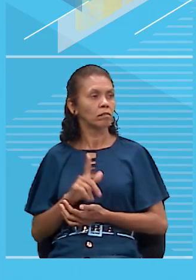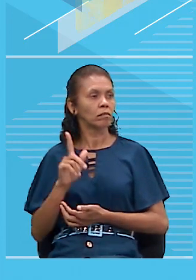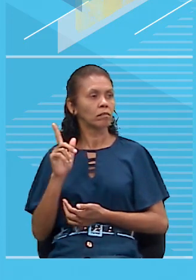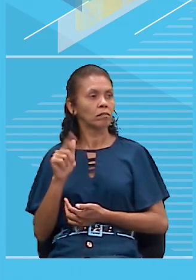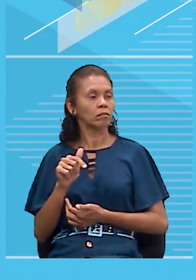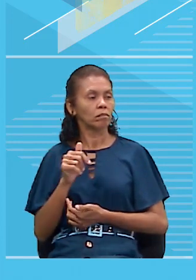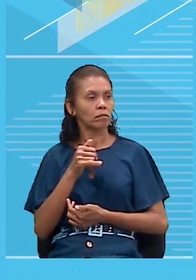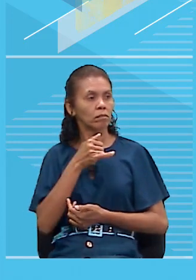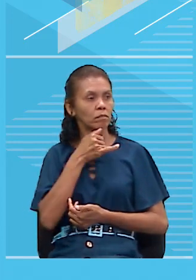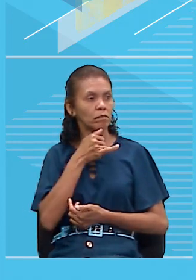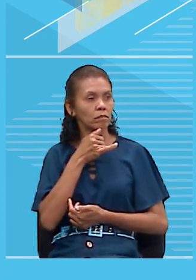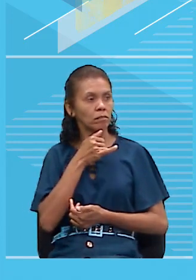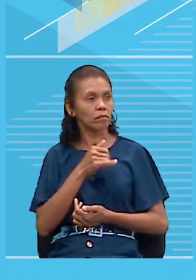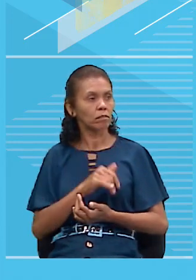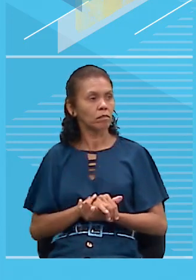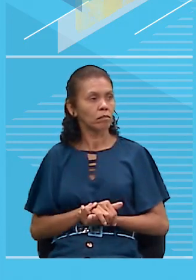tenso